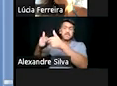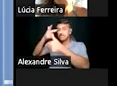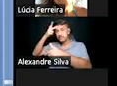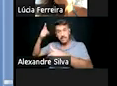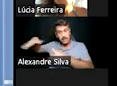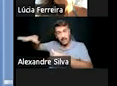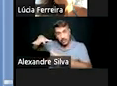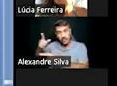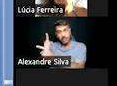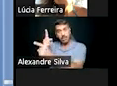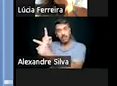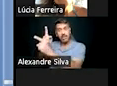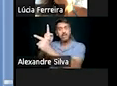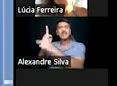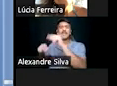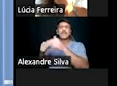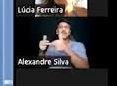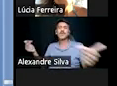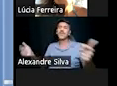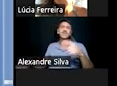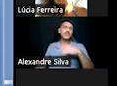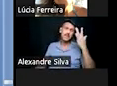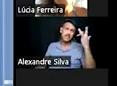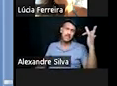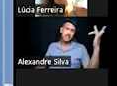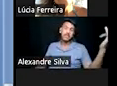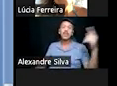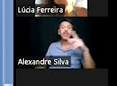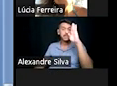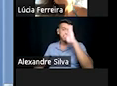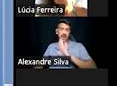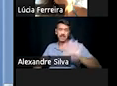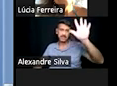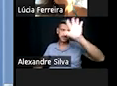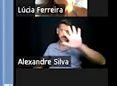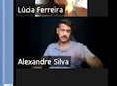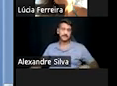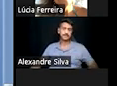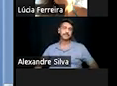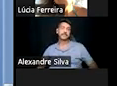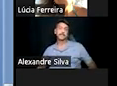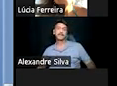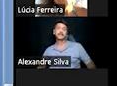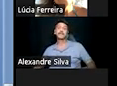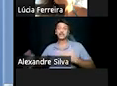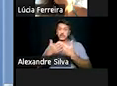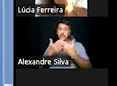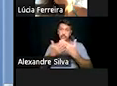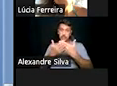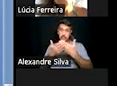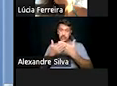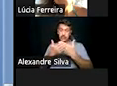esses materiais, hoje em dia, rotineiramente no nosso território. Então, nós fizemos um estudo de caso com